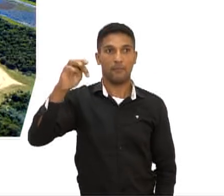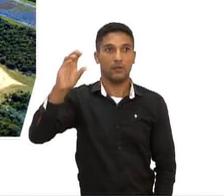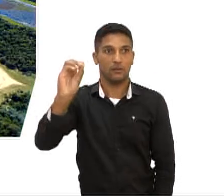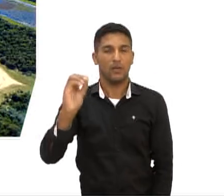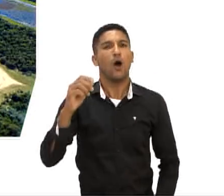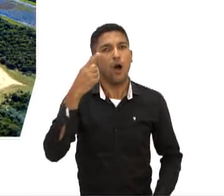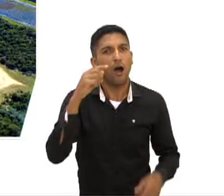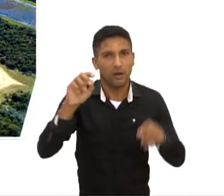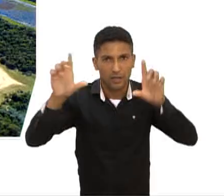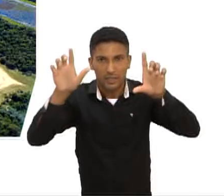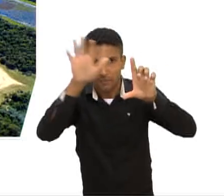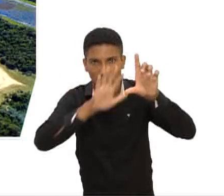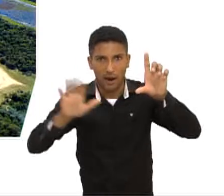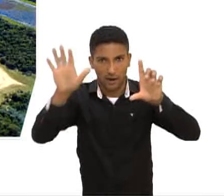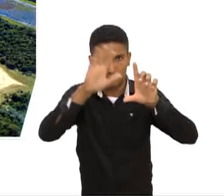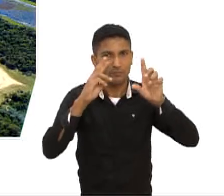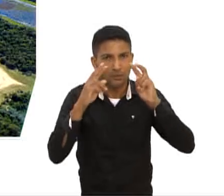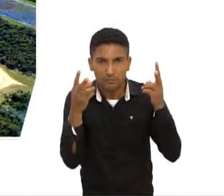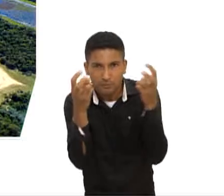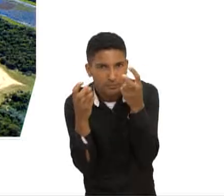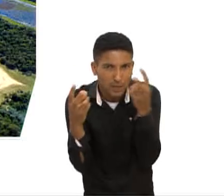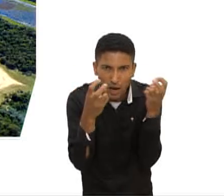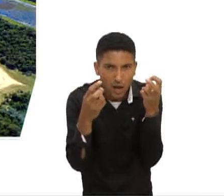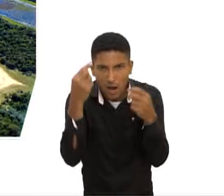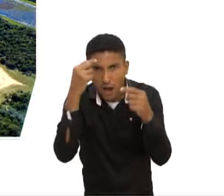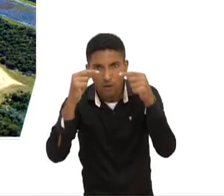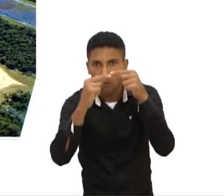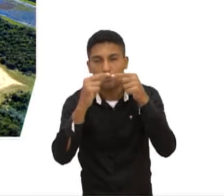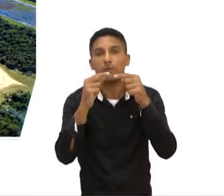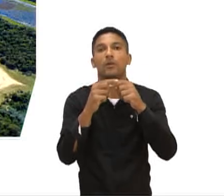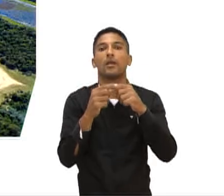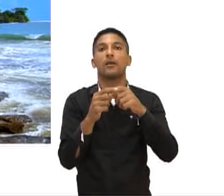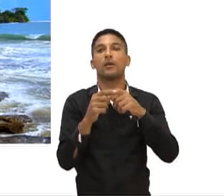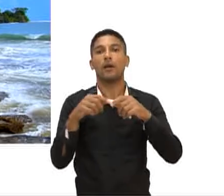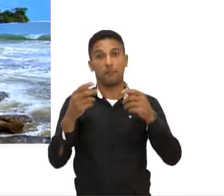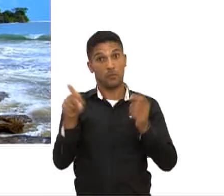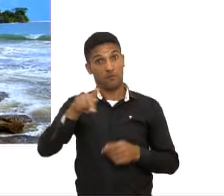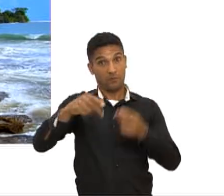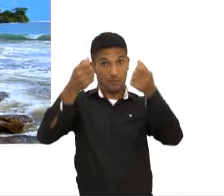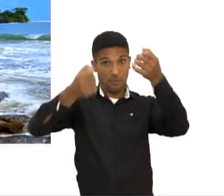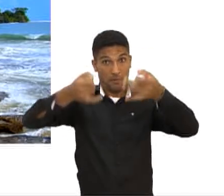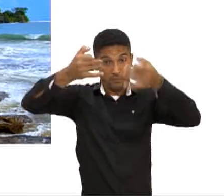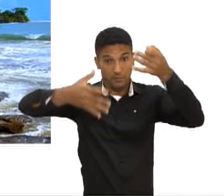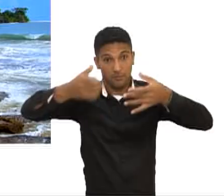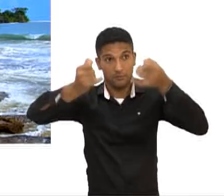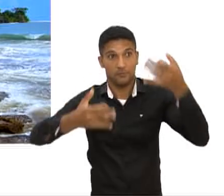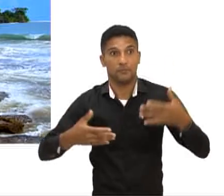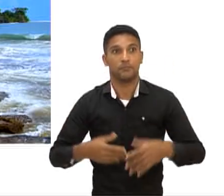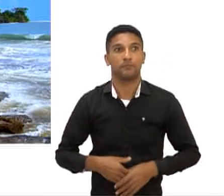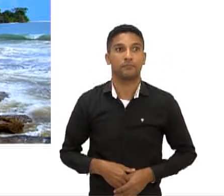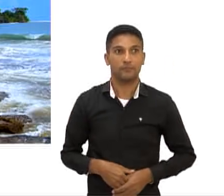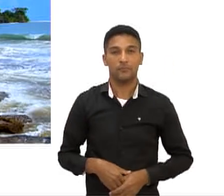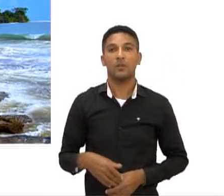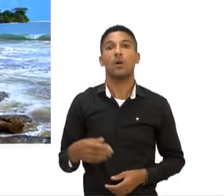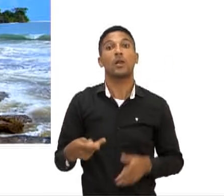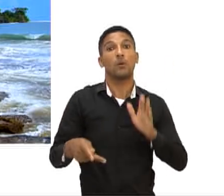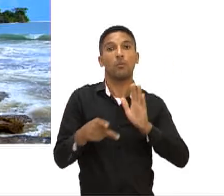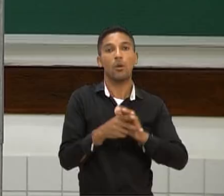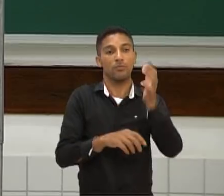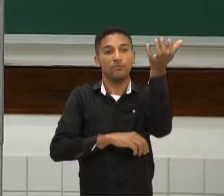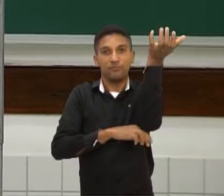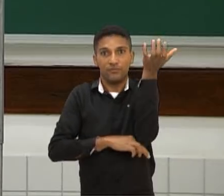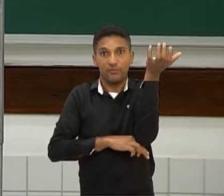imagens para vocês associarem a imagem com o que a gente está explicando aqui. Vegetação litorânea.